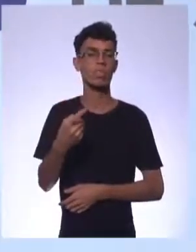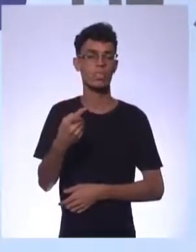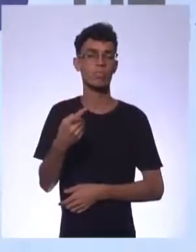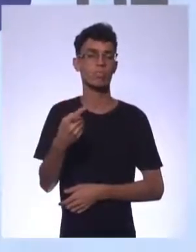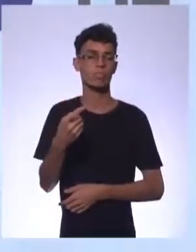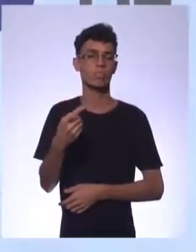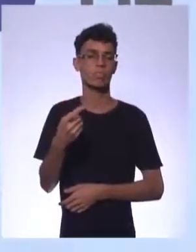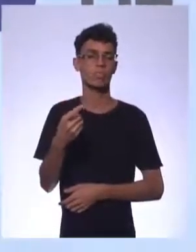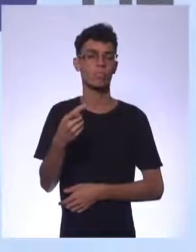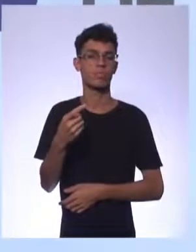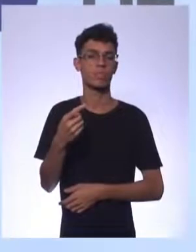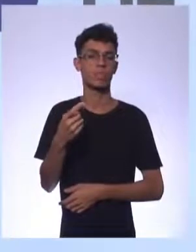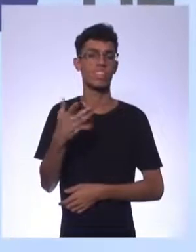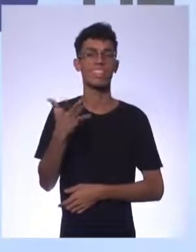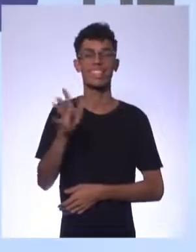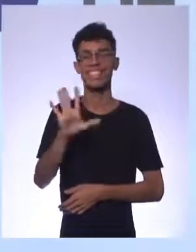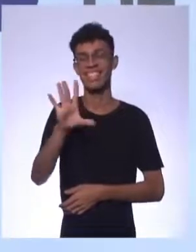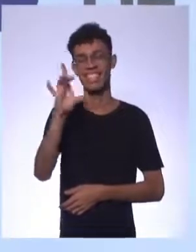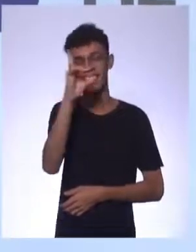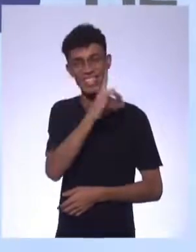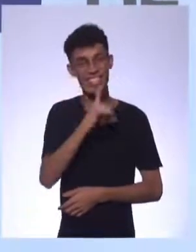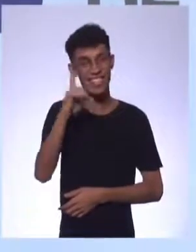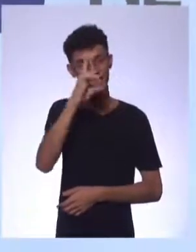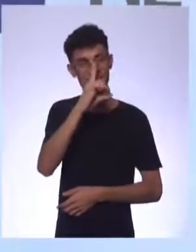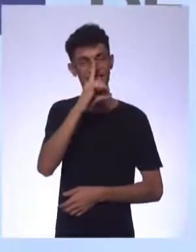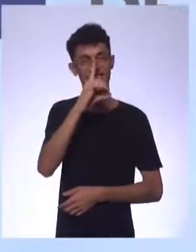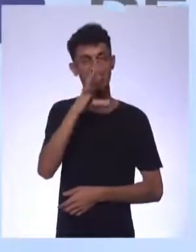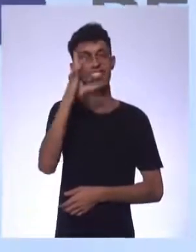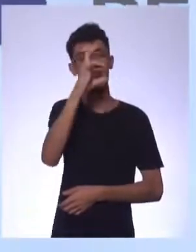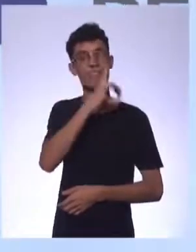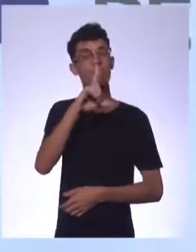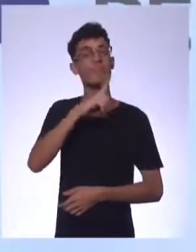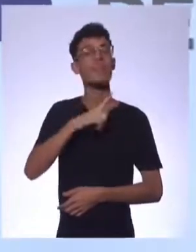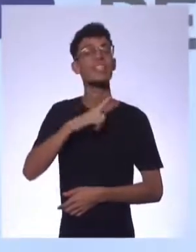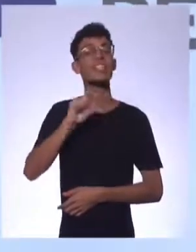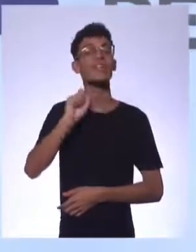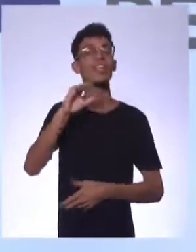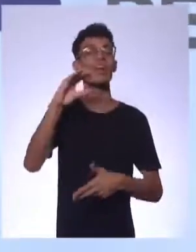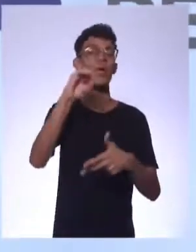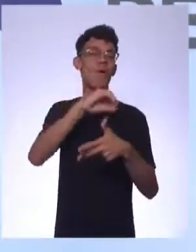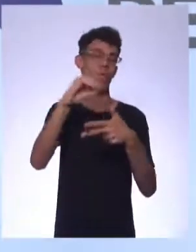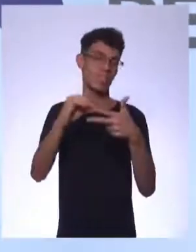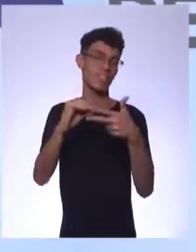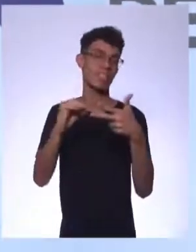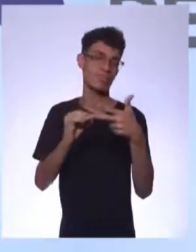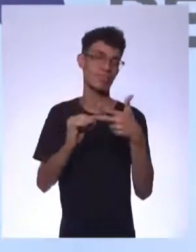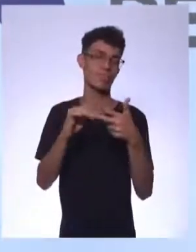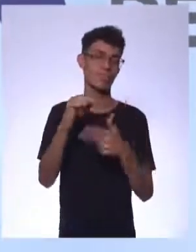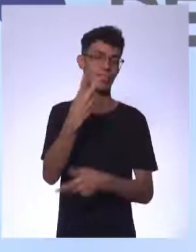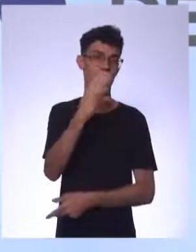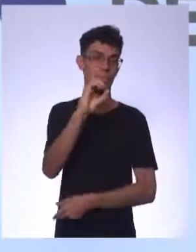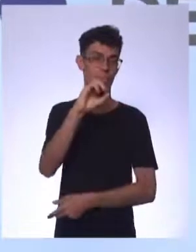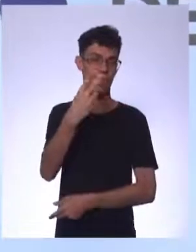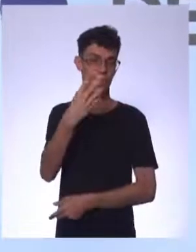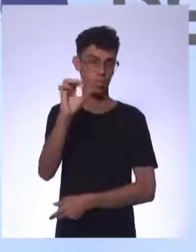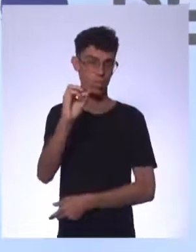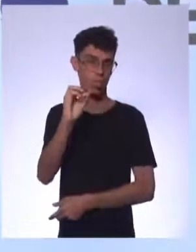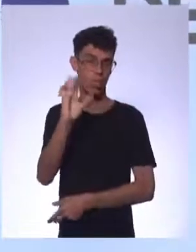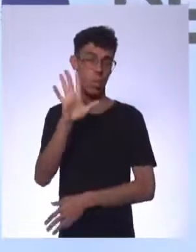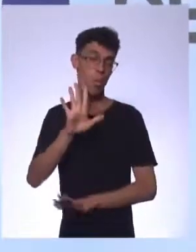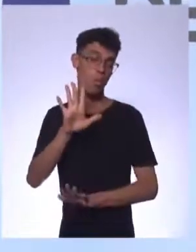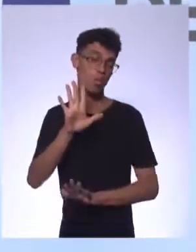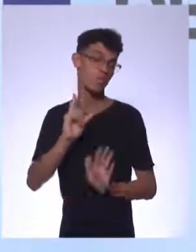haverá no próximo domingo, depois de amanhã, haverá o Enem 2020, ou seja, um pouco atrasado,